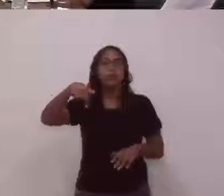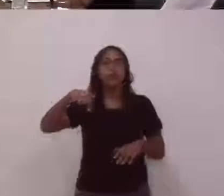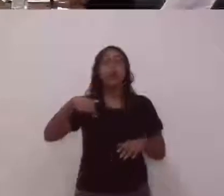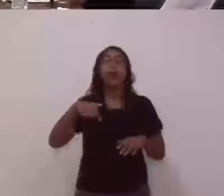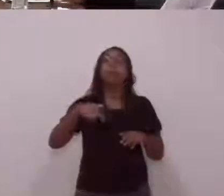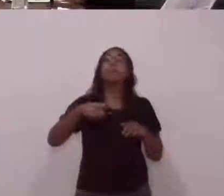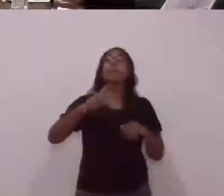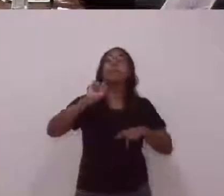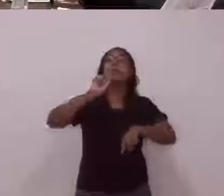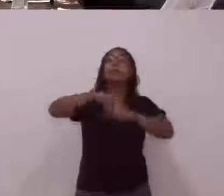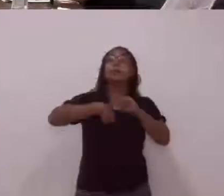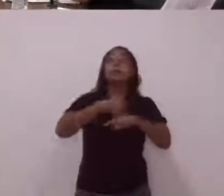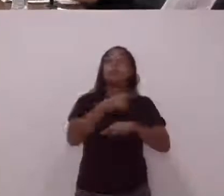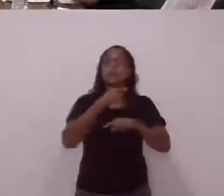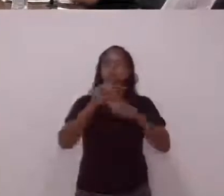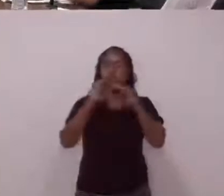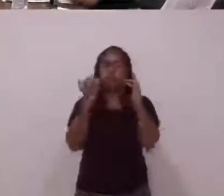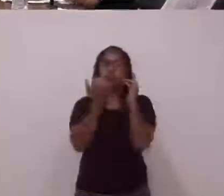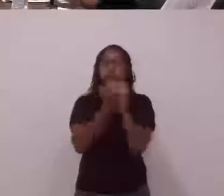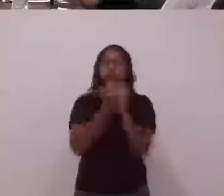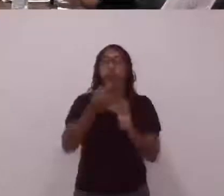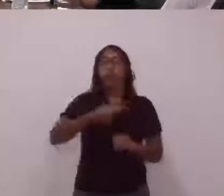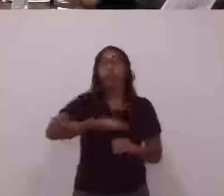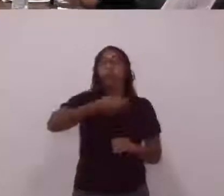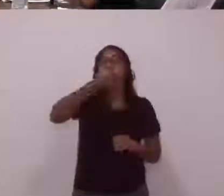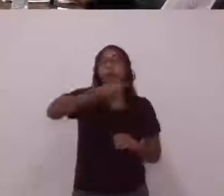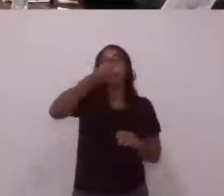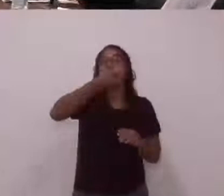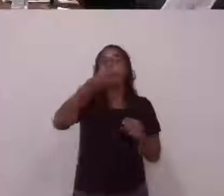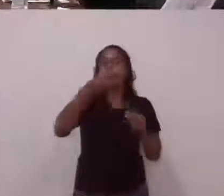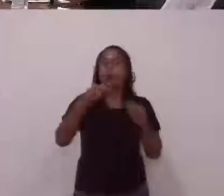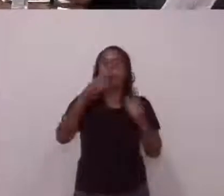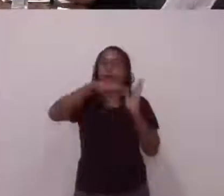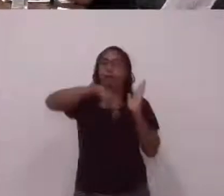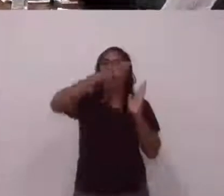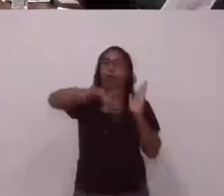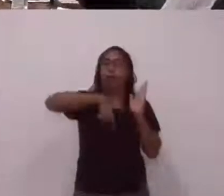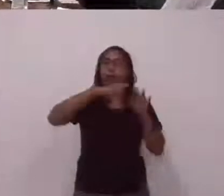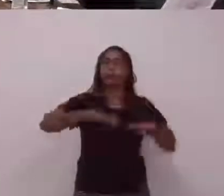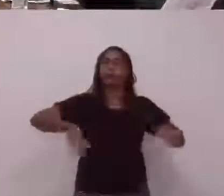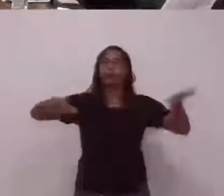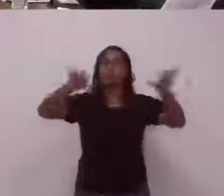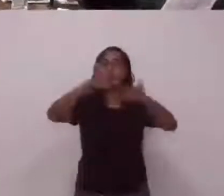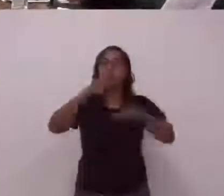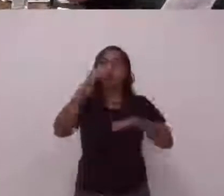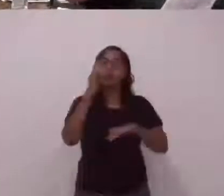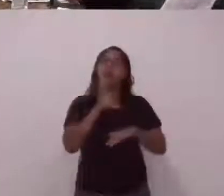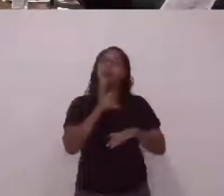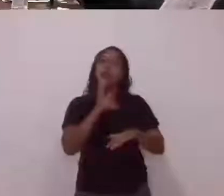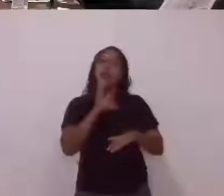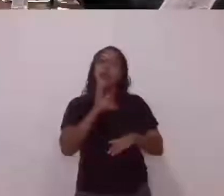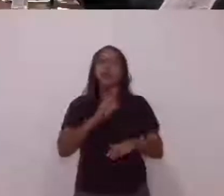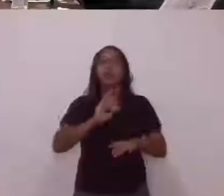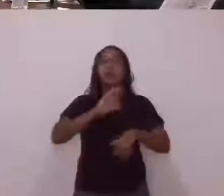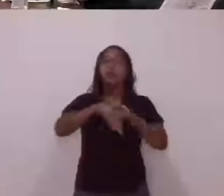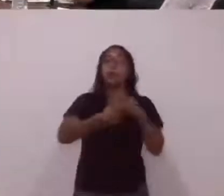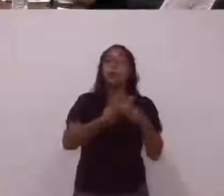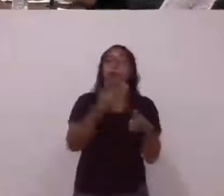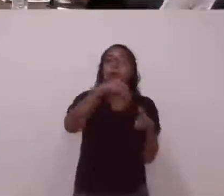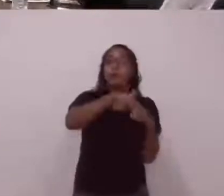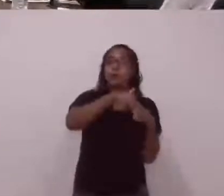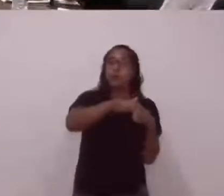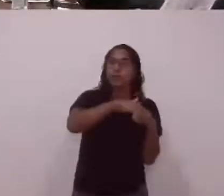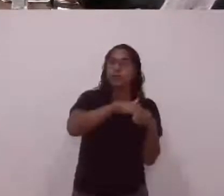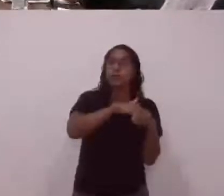primeira sessão ordinária após o recebimento desta, seja imediatamente submetido à votação quanto à